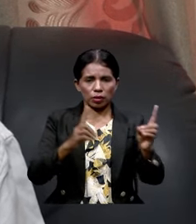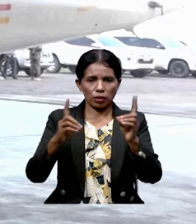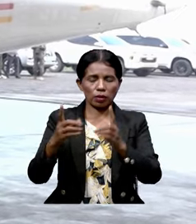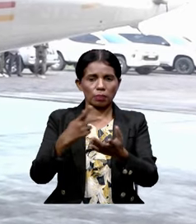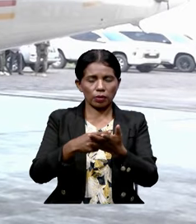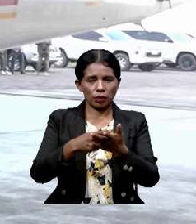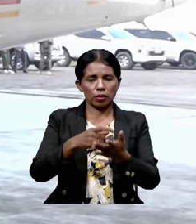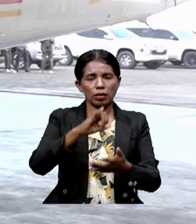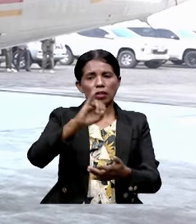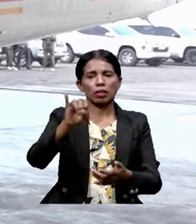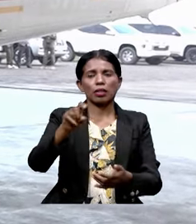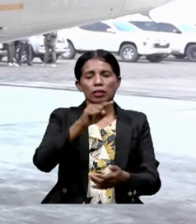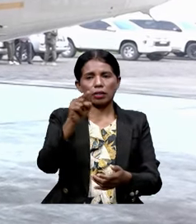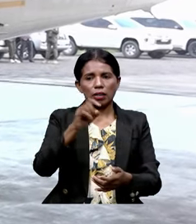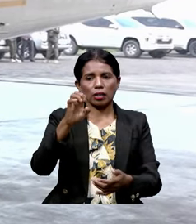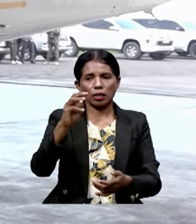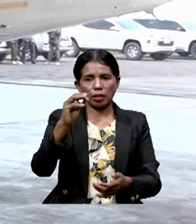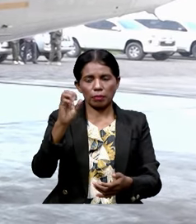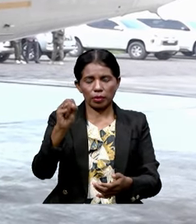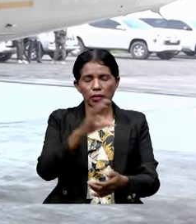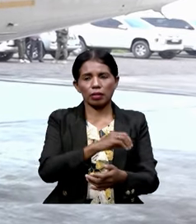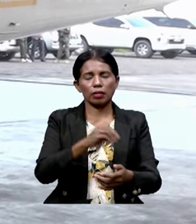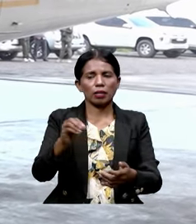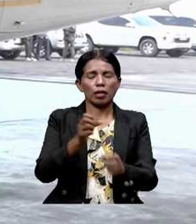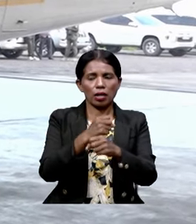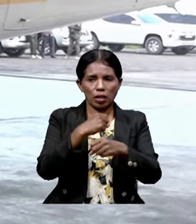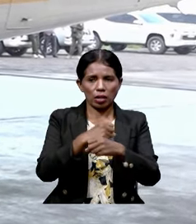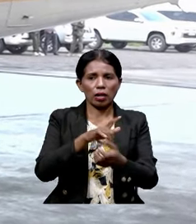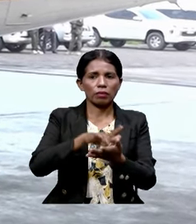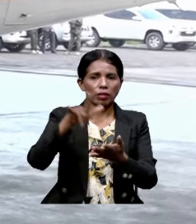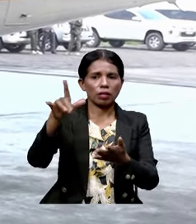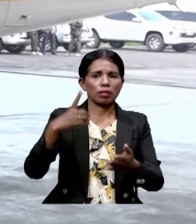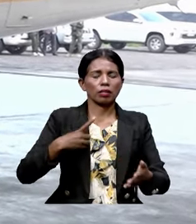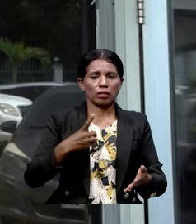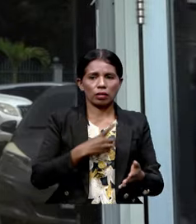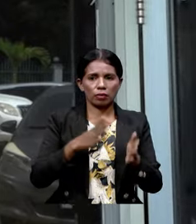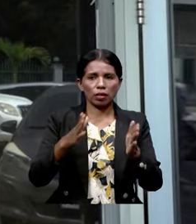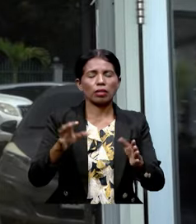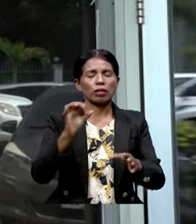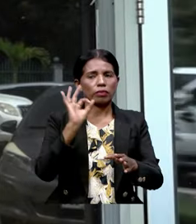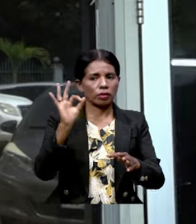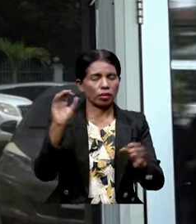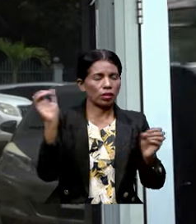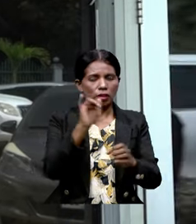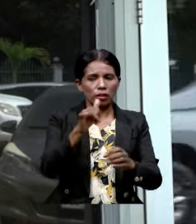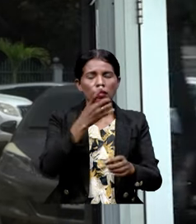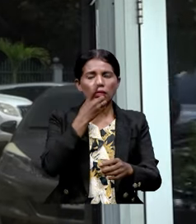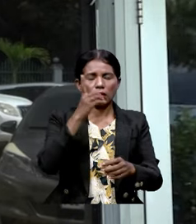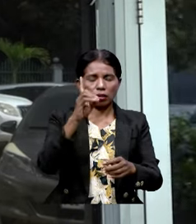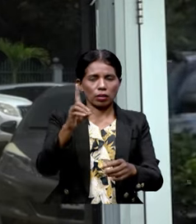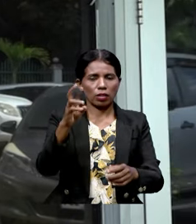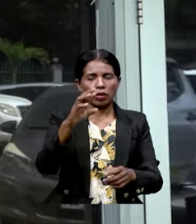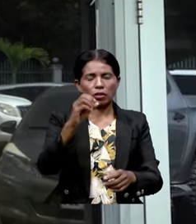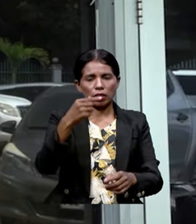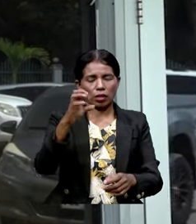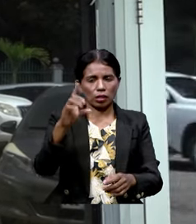projetu GSM nomos prosesu akizisaun avion mai be deputado Fretlin la aceita no considera declaración Rosero Lobato